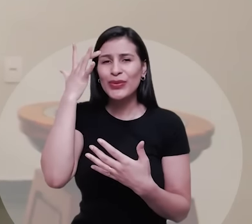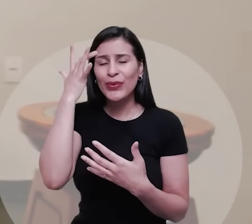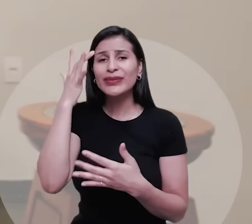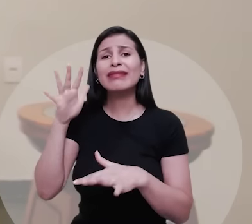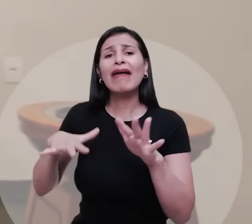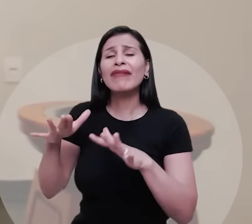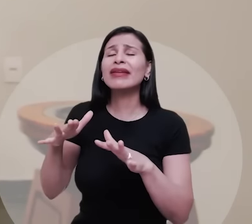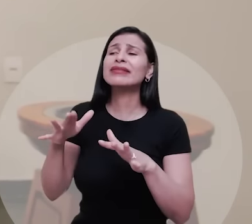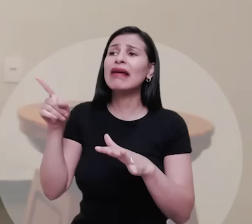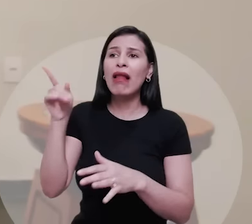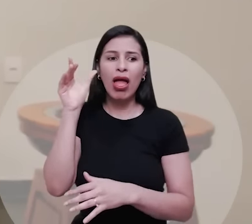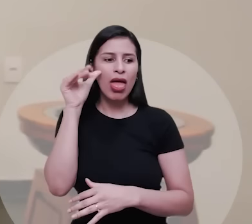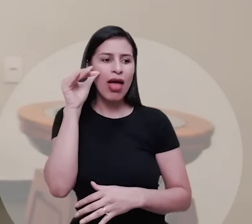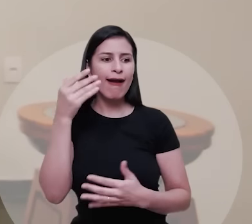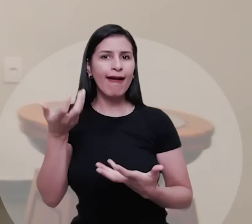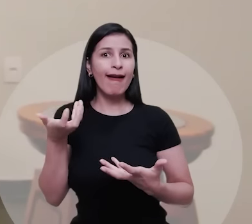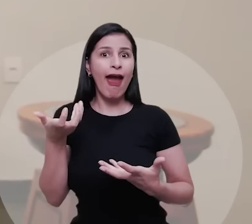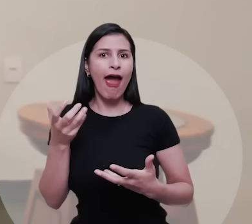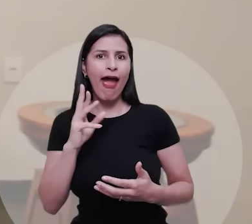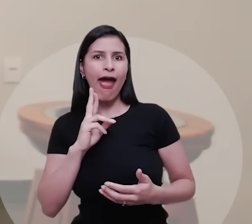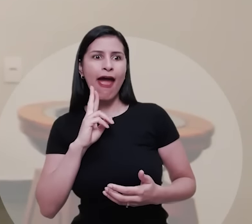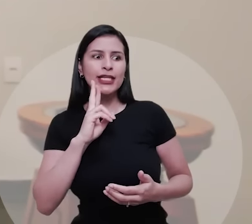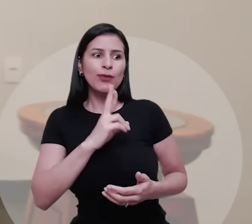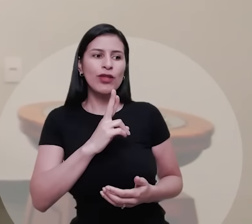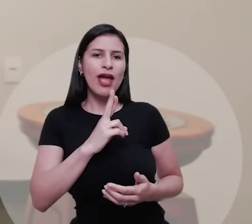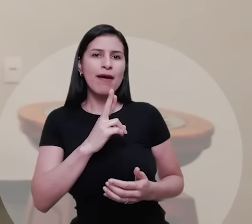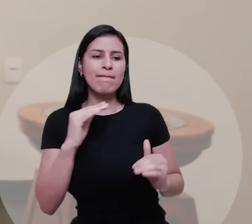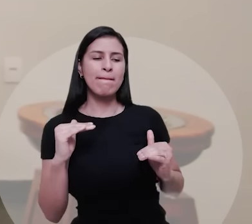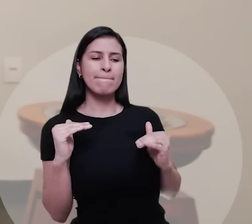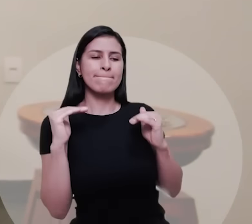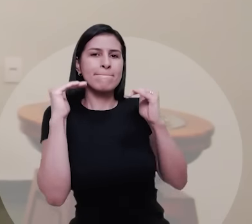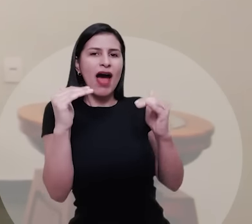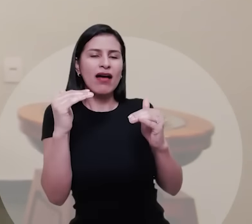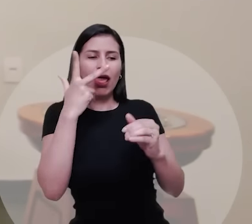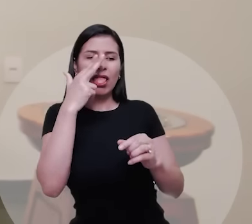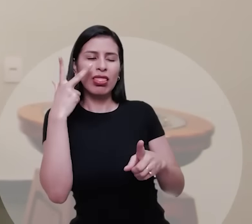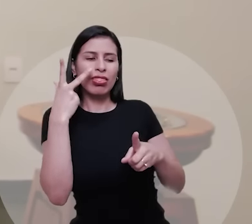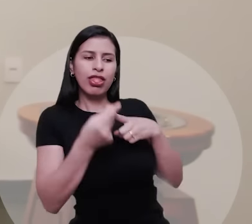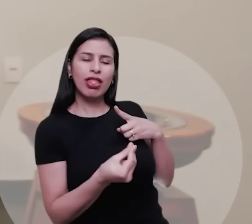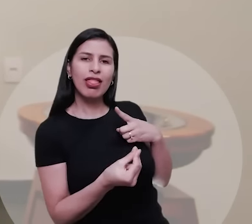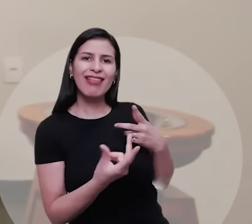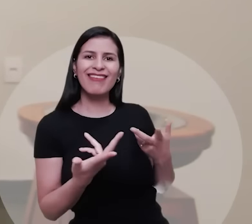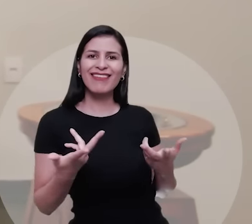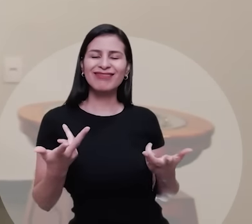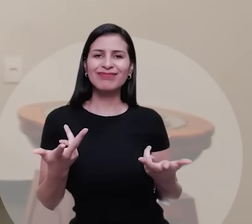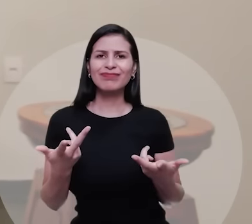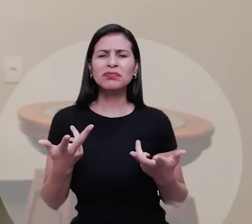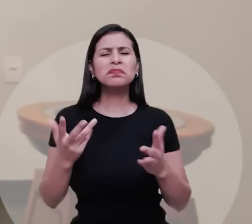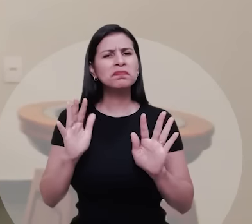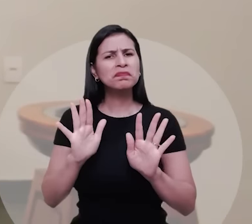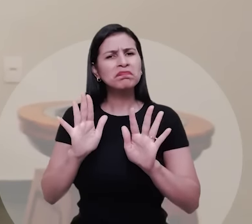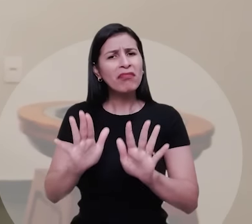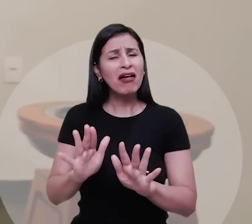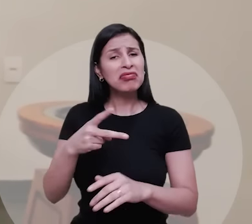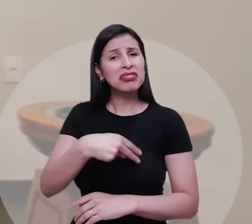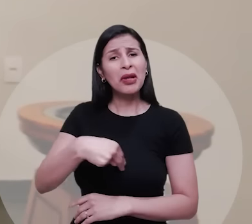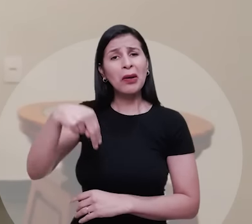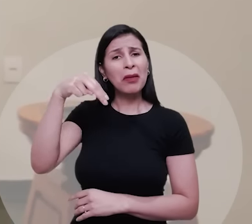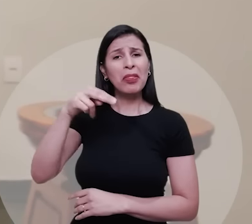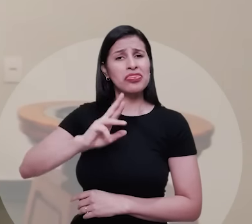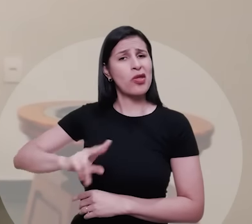responder melhor do que o que falou anteriormente tinha dito. Nicodemos não foi